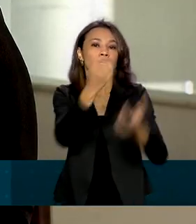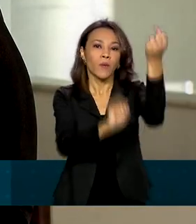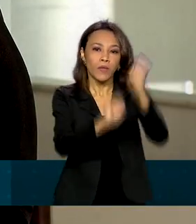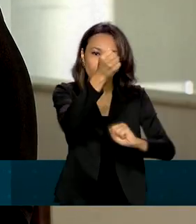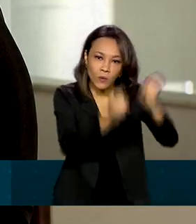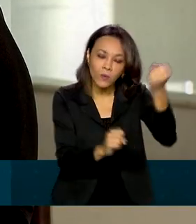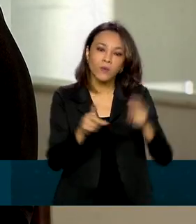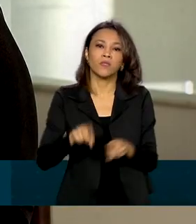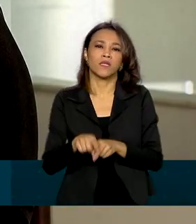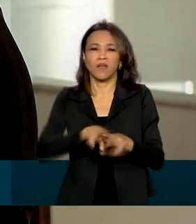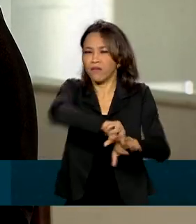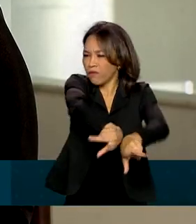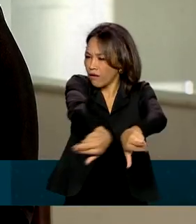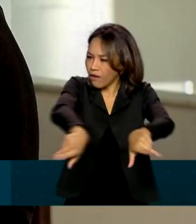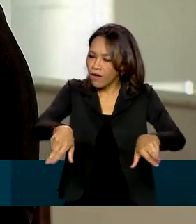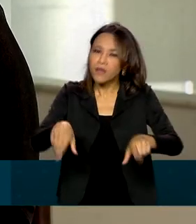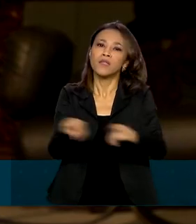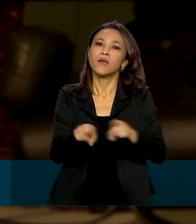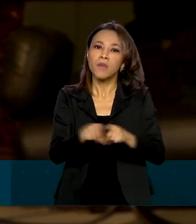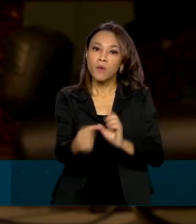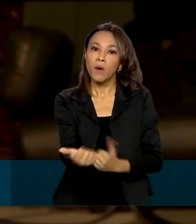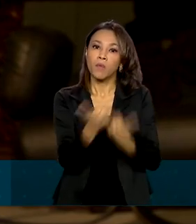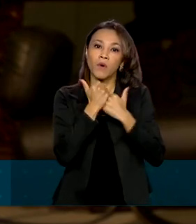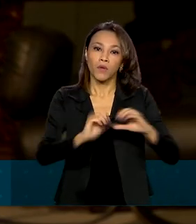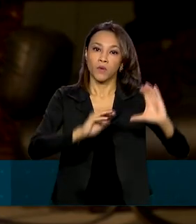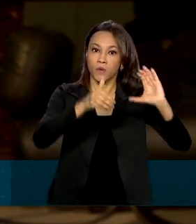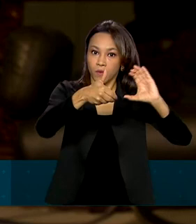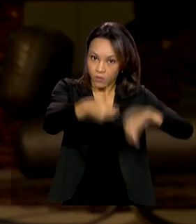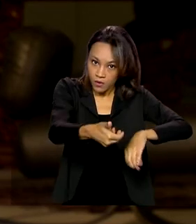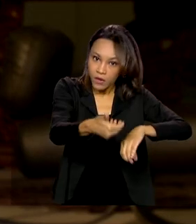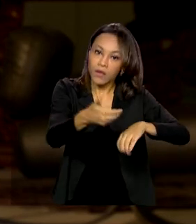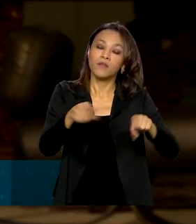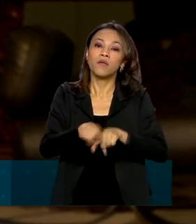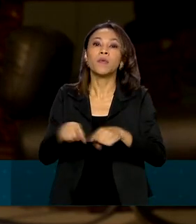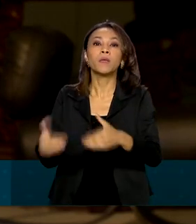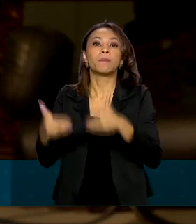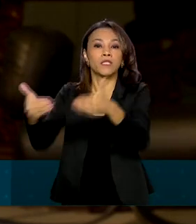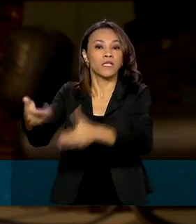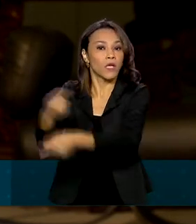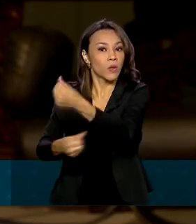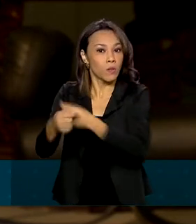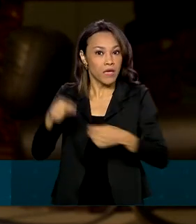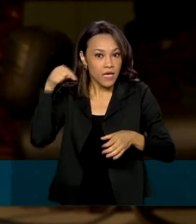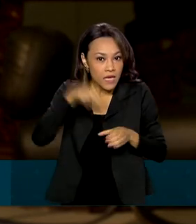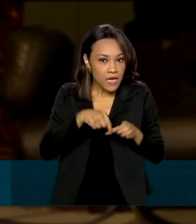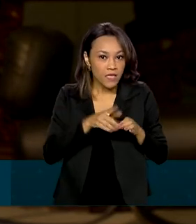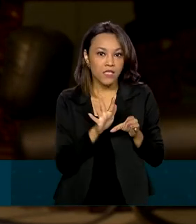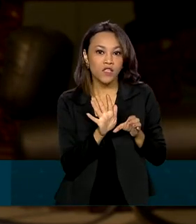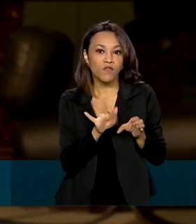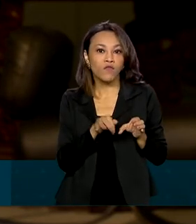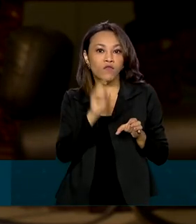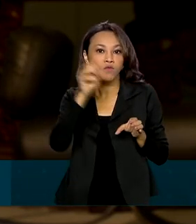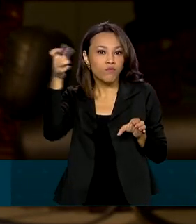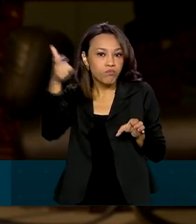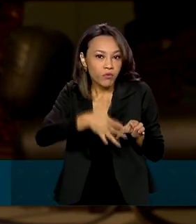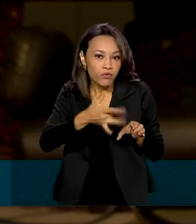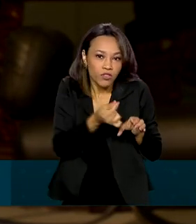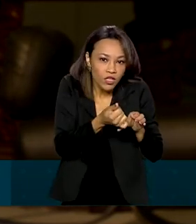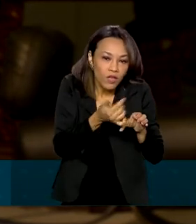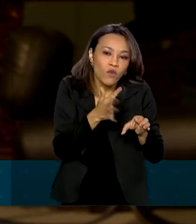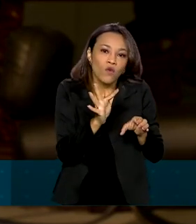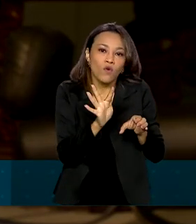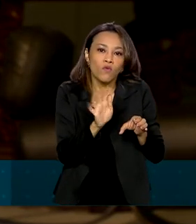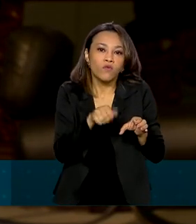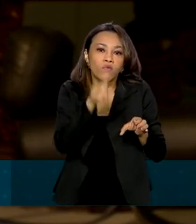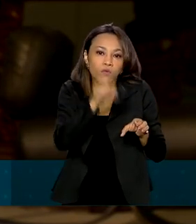setor produtivo do país, o Congresso Nacional e o Ministério da Economia, para que esse fundo seja liberado de forma que nós